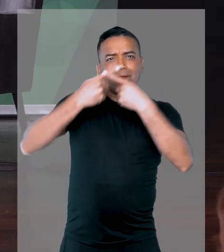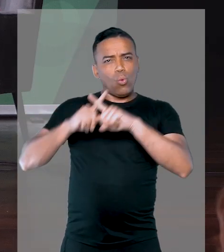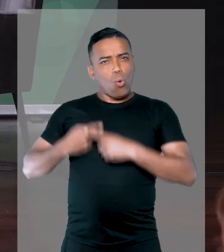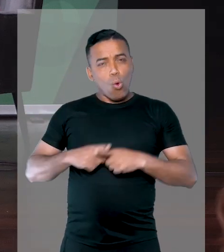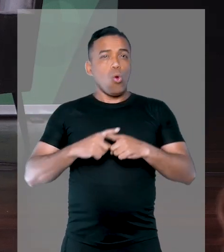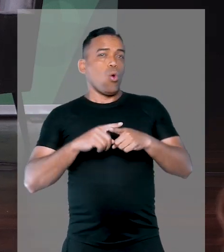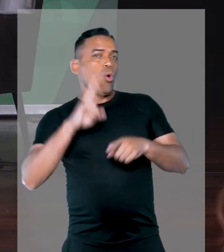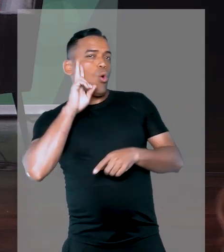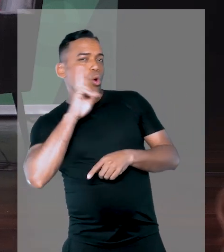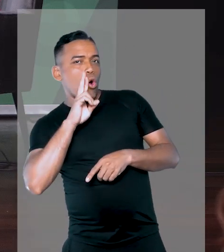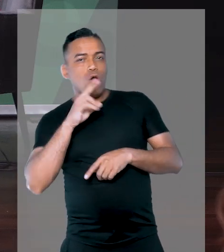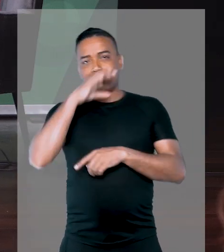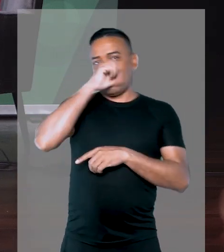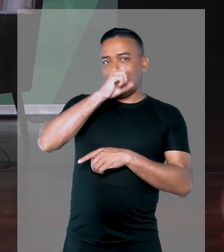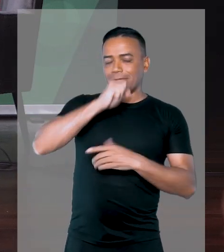laranja.